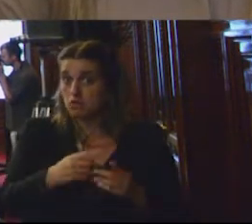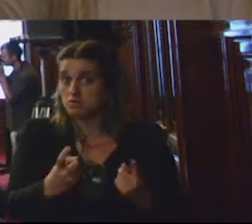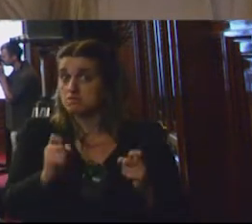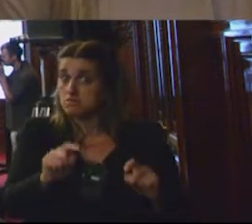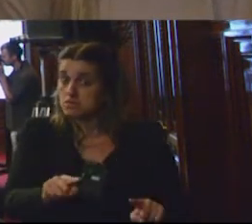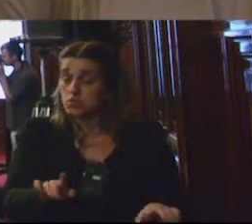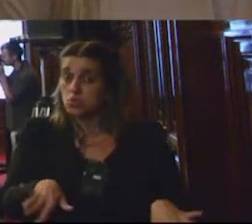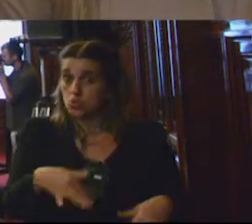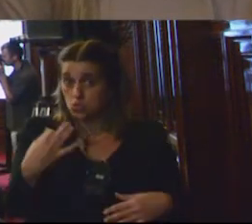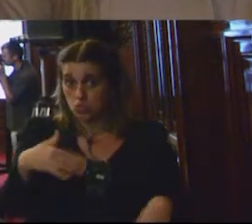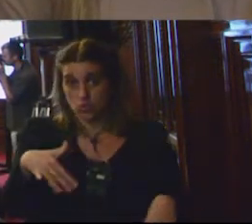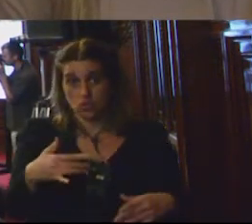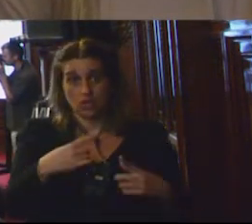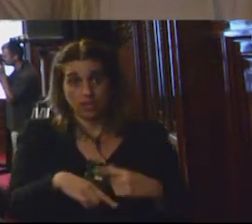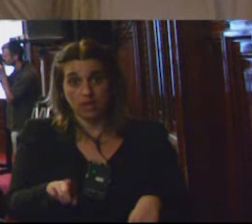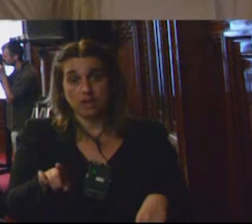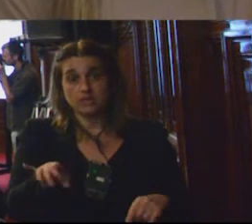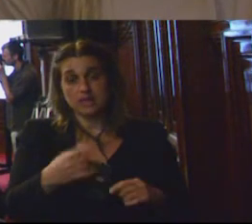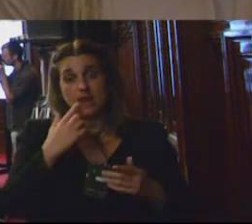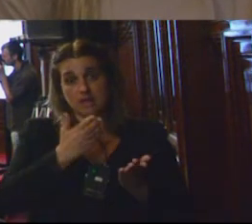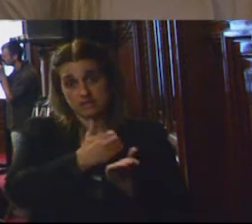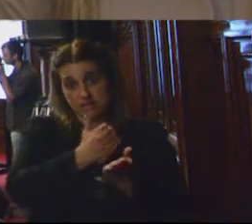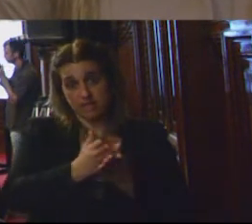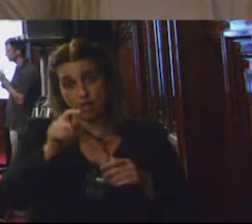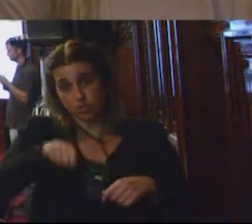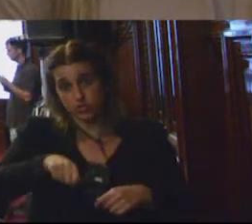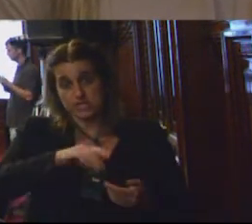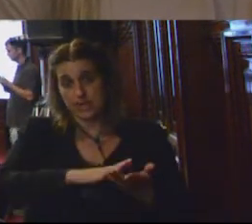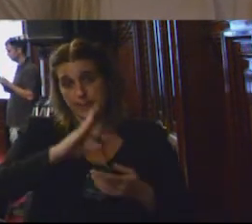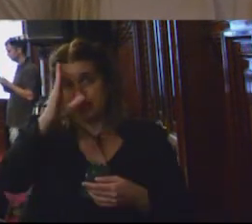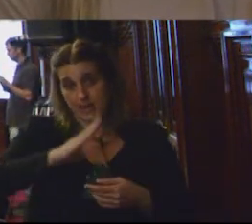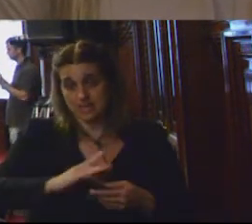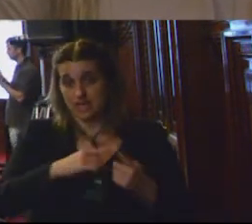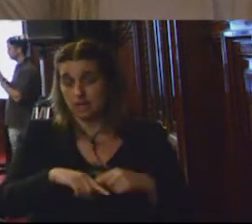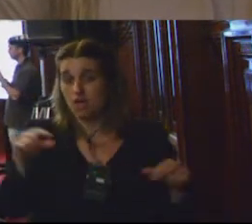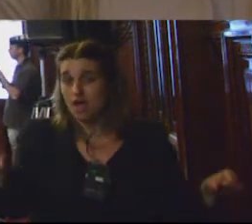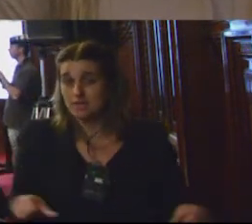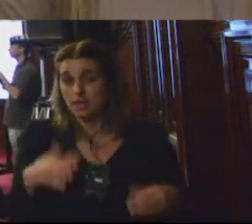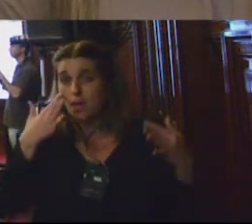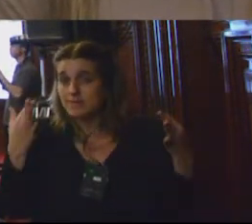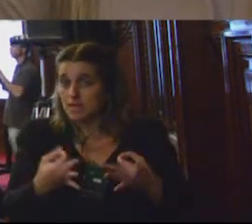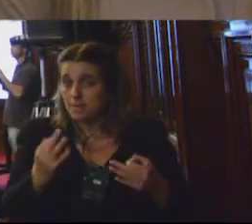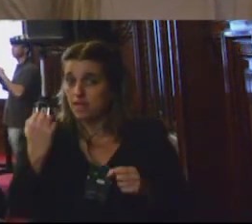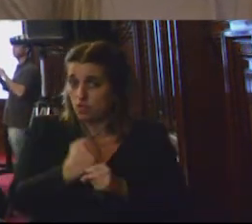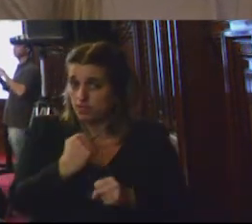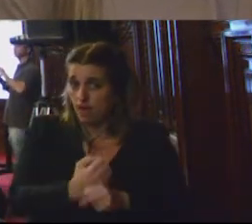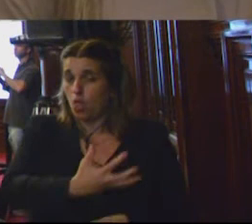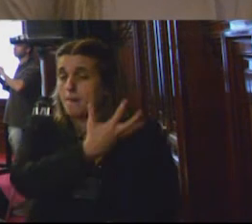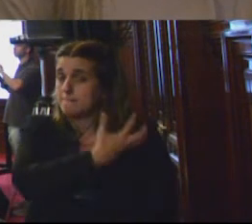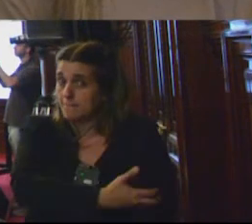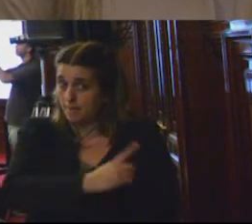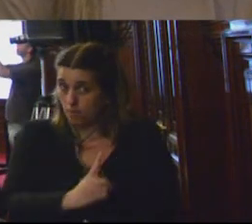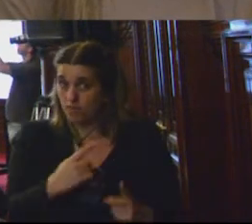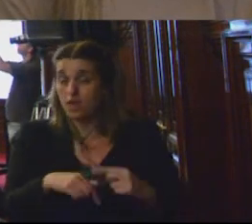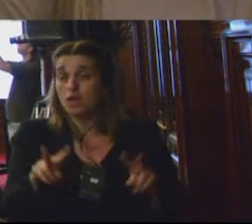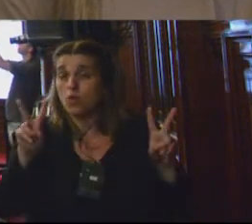negação do acesso à justiça no ordenamento jurídico brasileiro, afetando especialmente os trabalhadores mais pobres, exatamente em um tema que foi